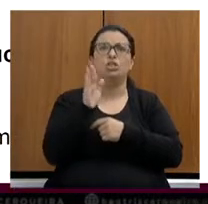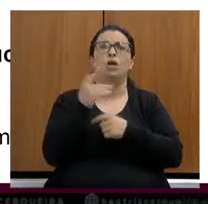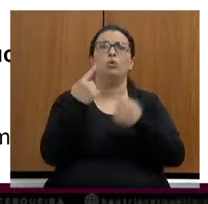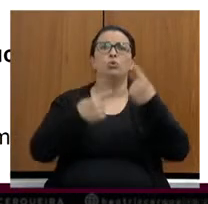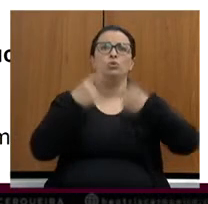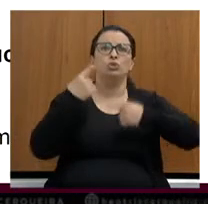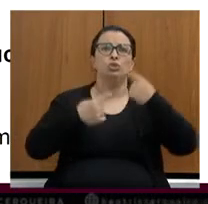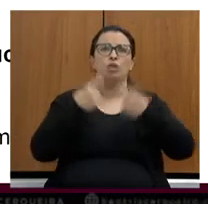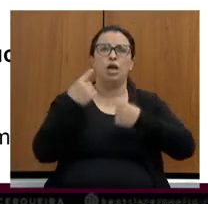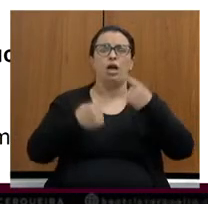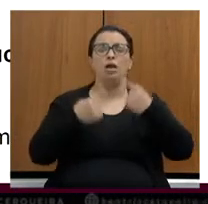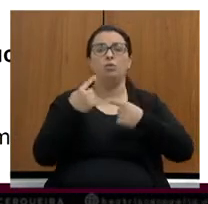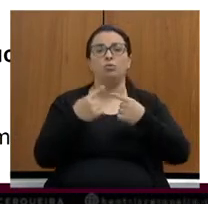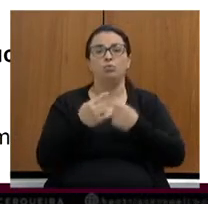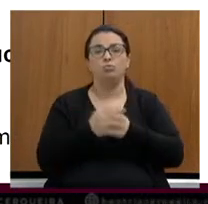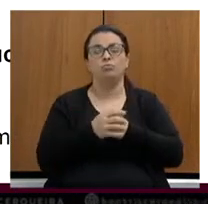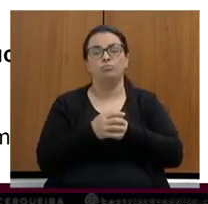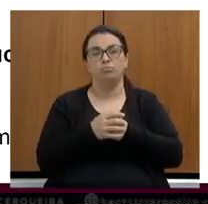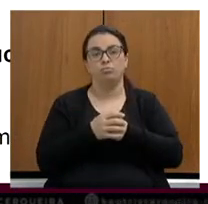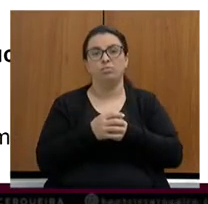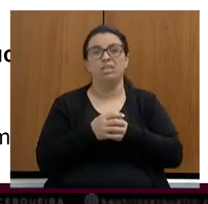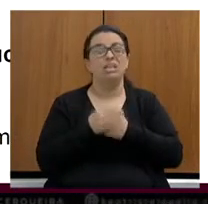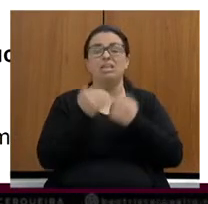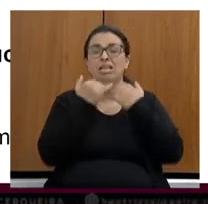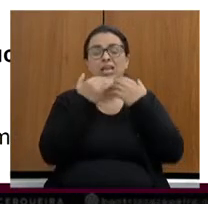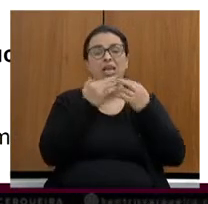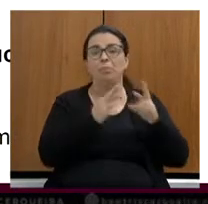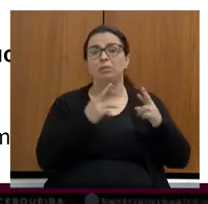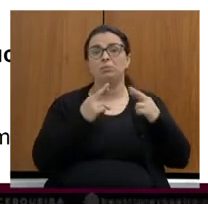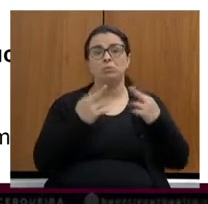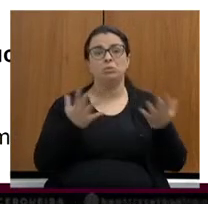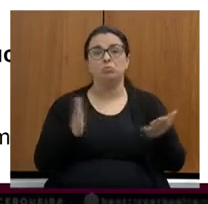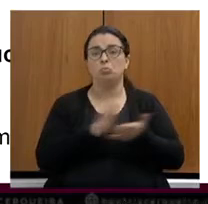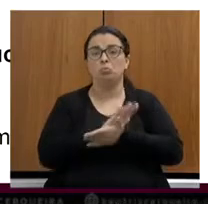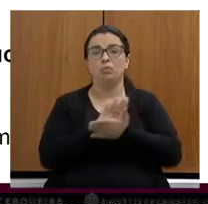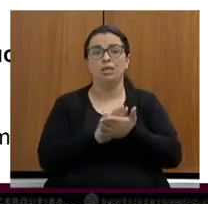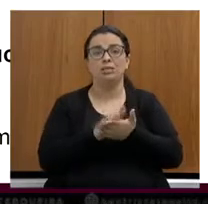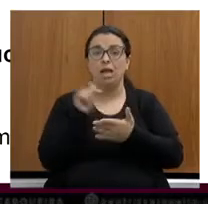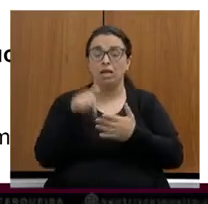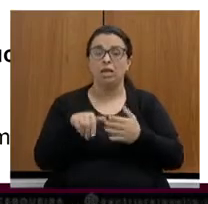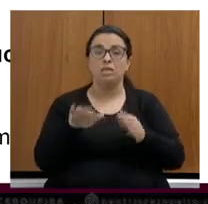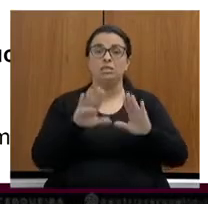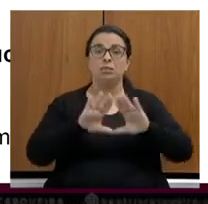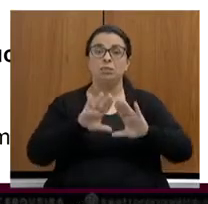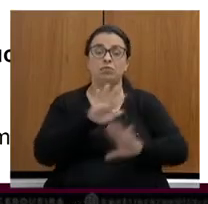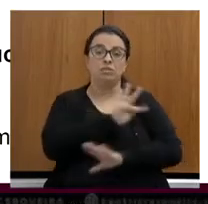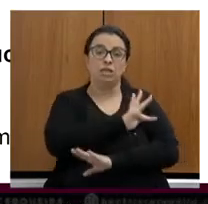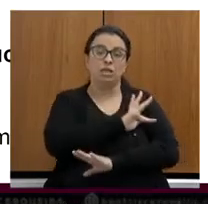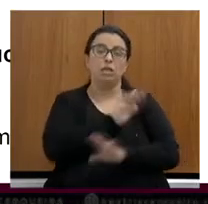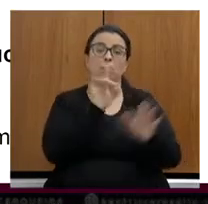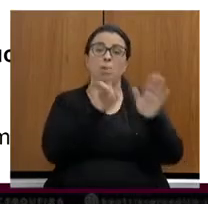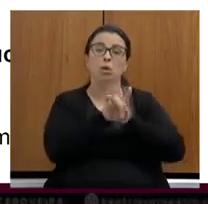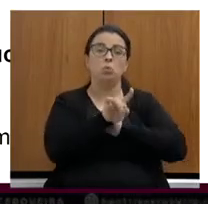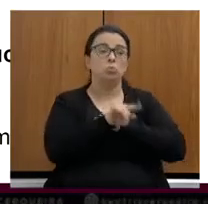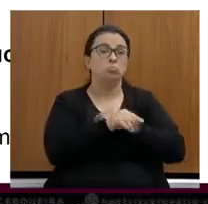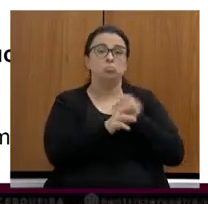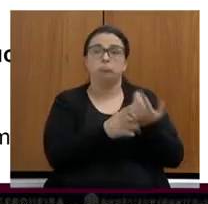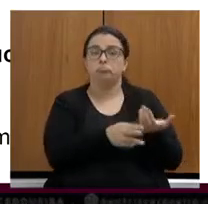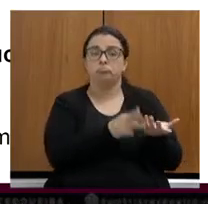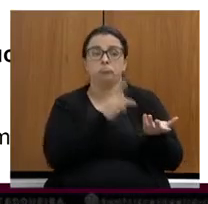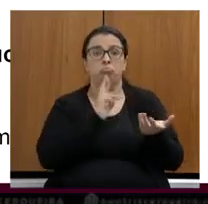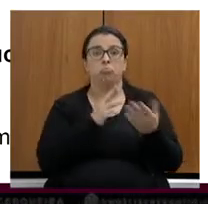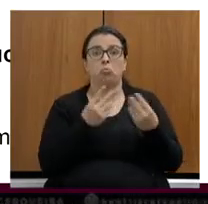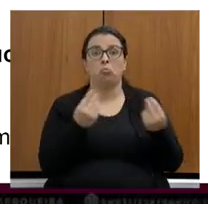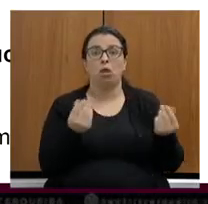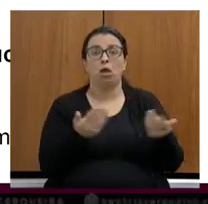da eu não ninguém me respondeu essa pergunta também né aqui ou Assembleia fiscaliza a gente faz a pergunta sem direito de resposta